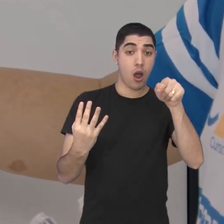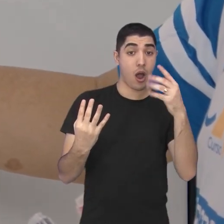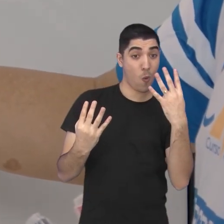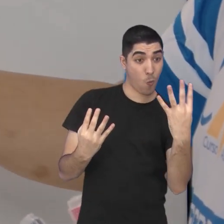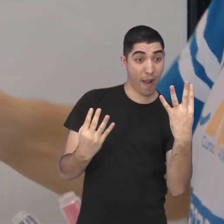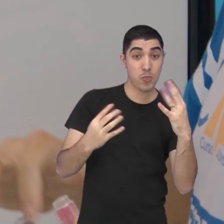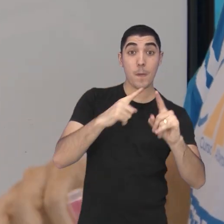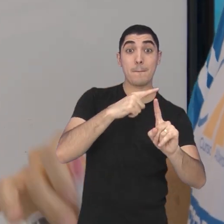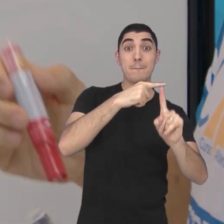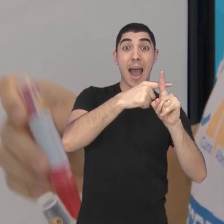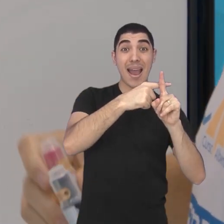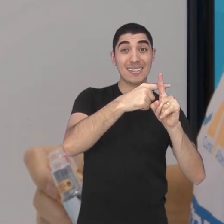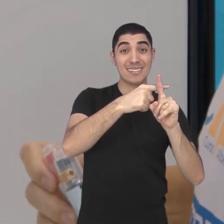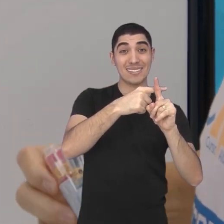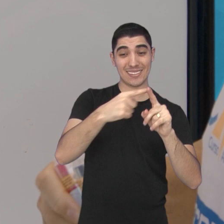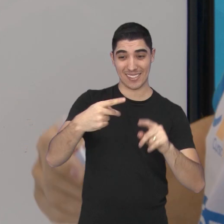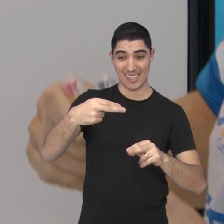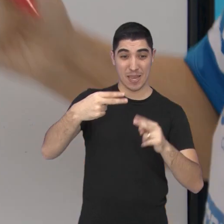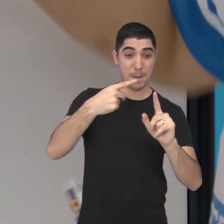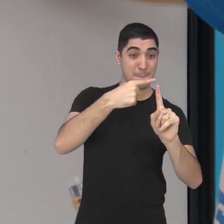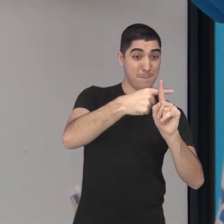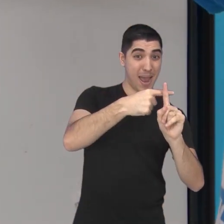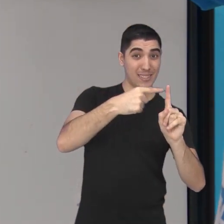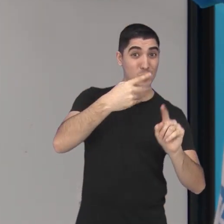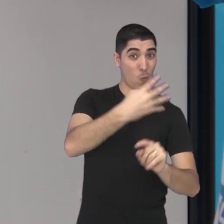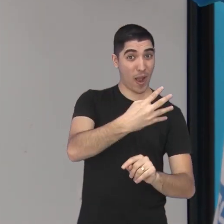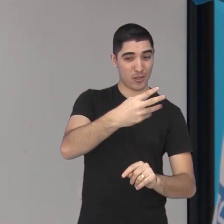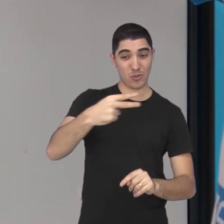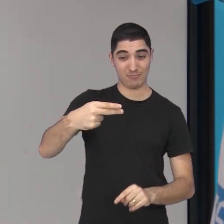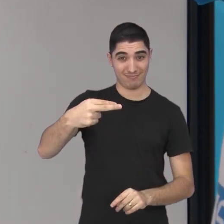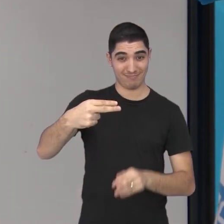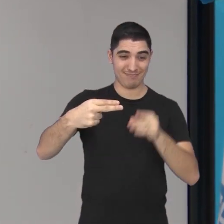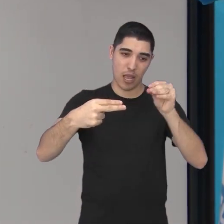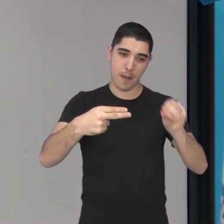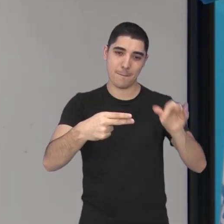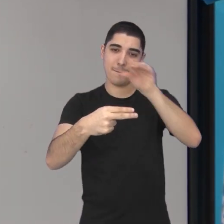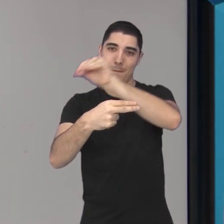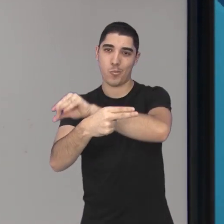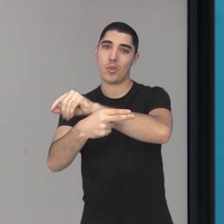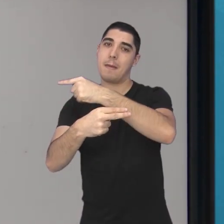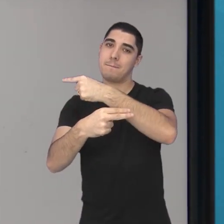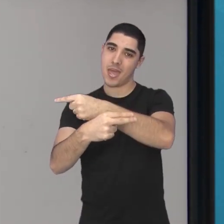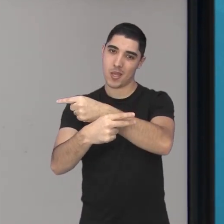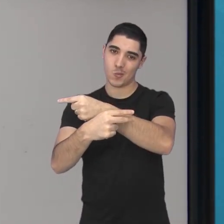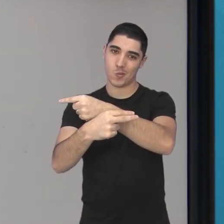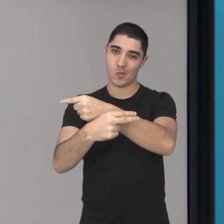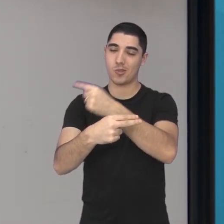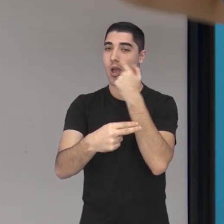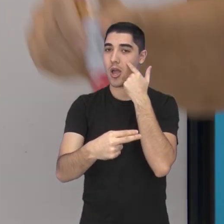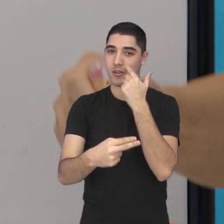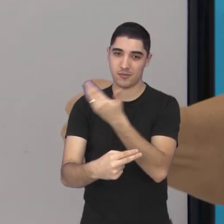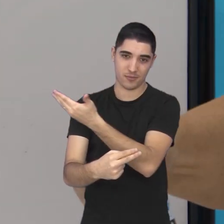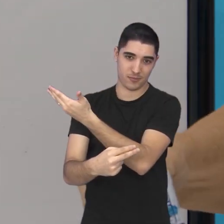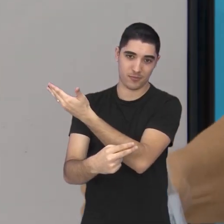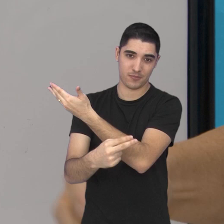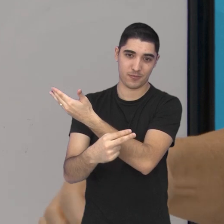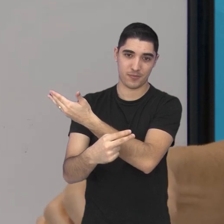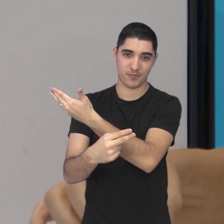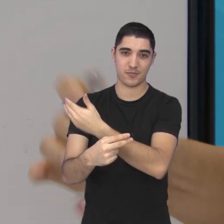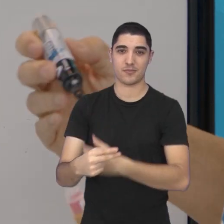E esse 4 aqui, ó, que está desse lado aqui, ele vai passar para esse lado da igualdade, trocando de sinal.